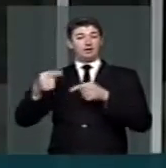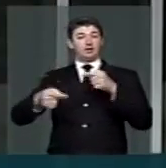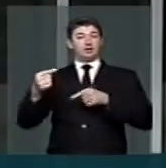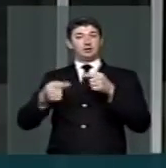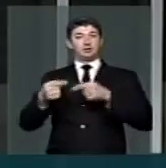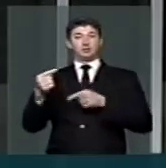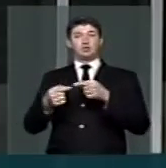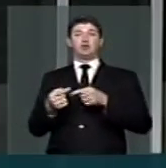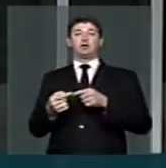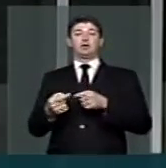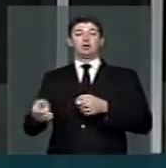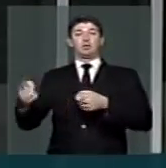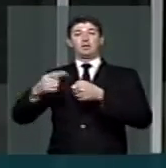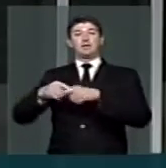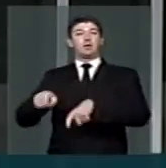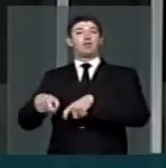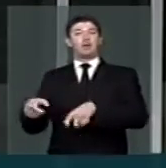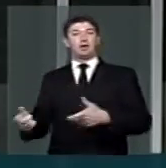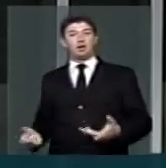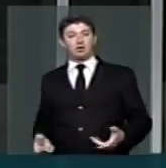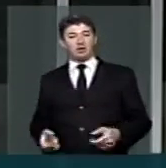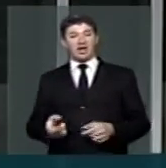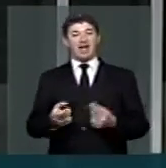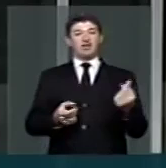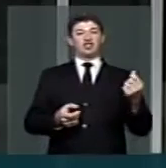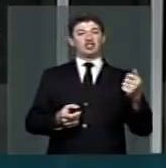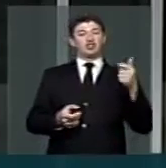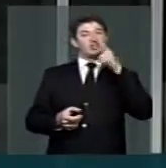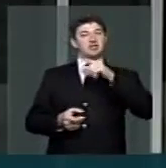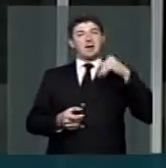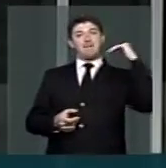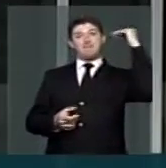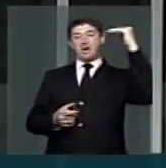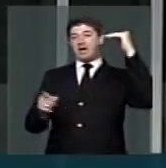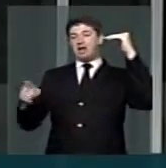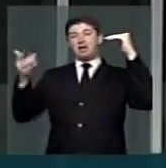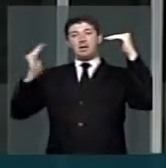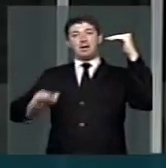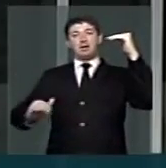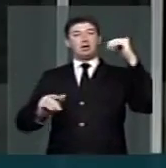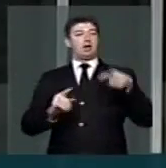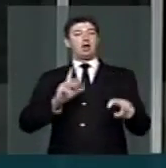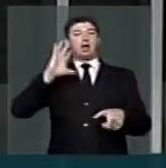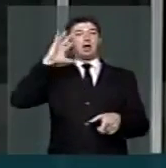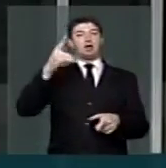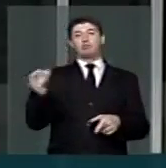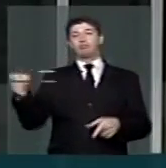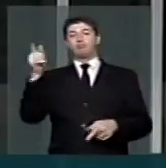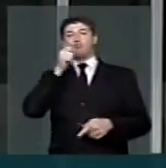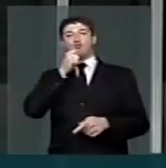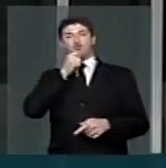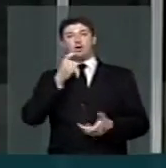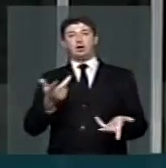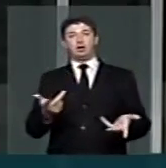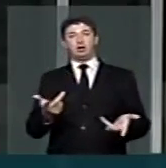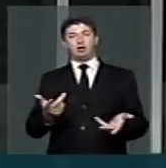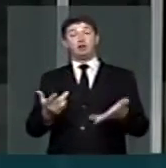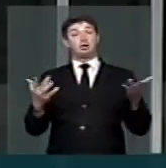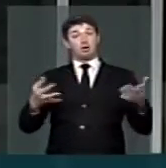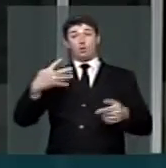o mesmo cargo, e aí a força do dinheiro termina sendo decisiva na eleição. Quarta